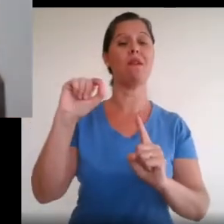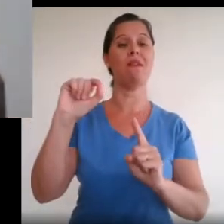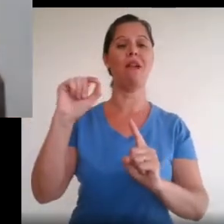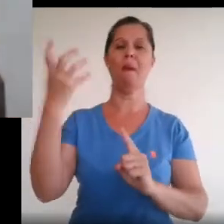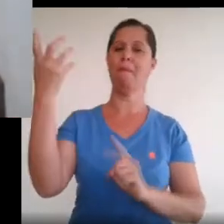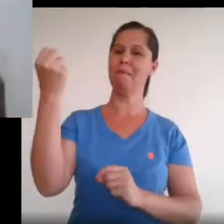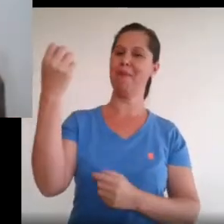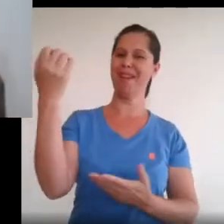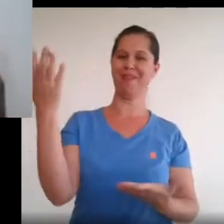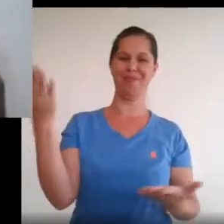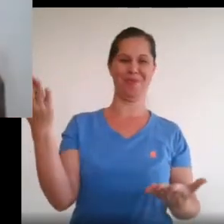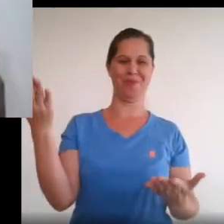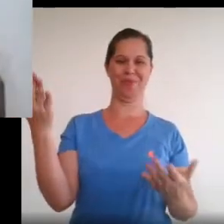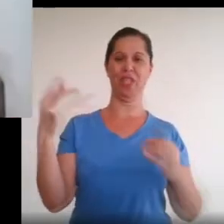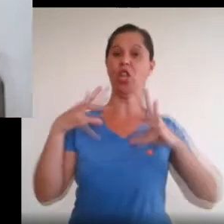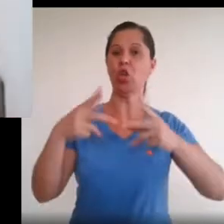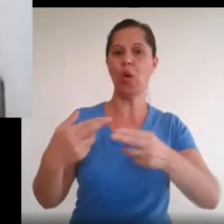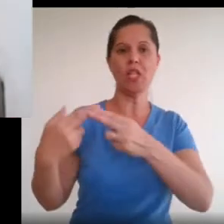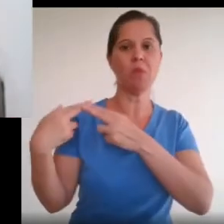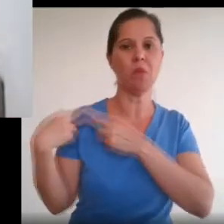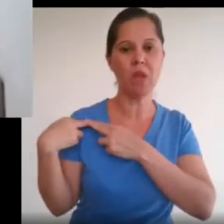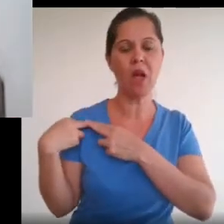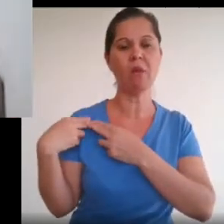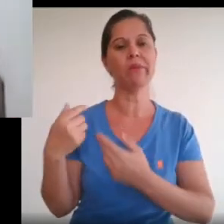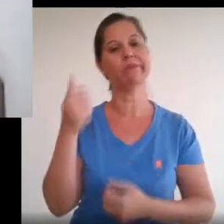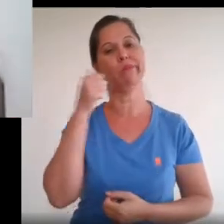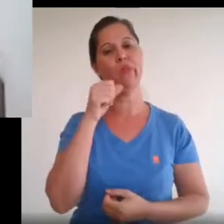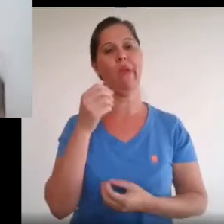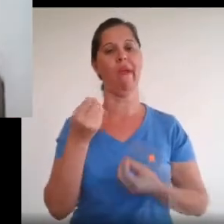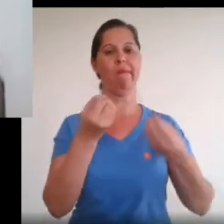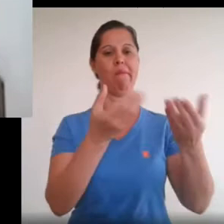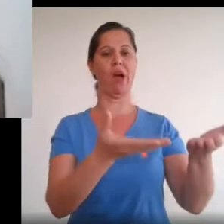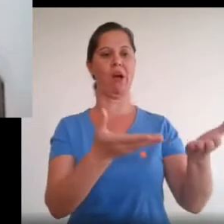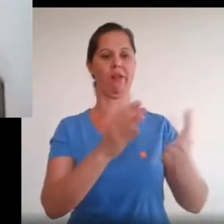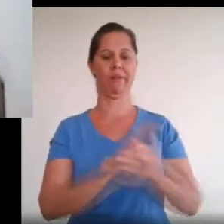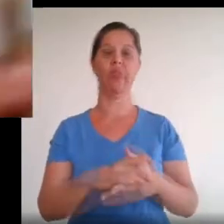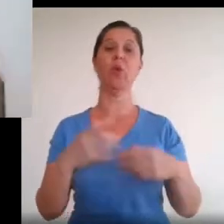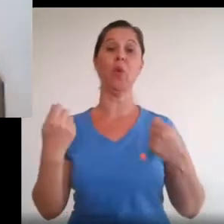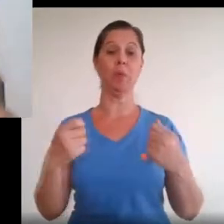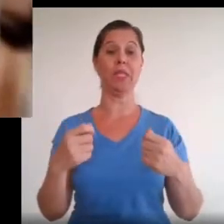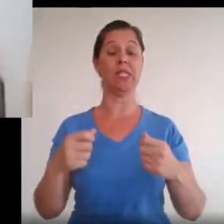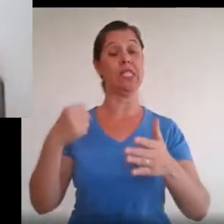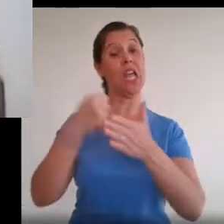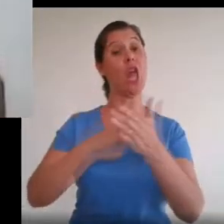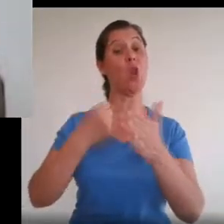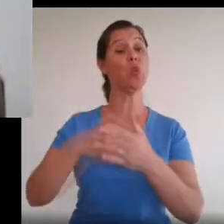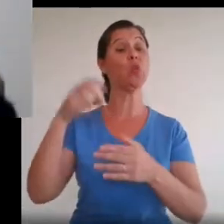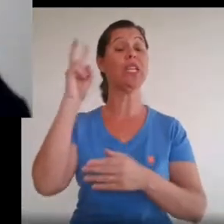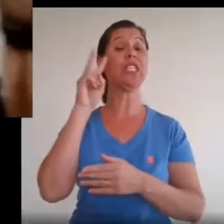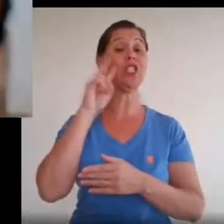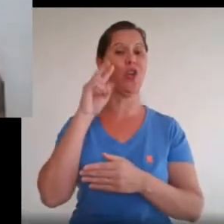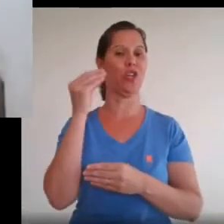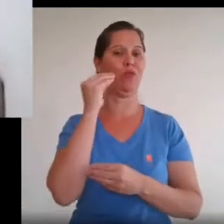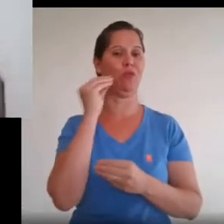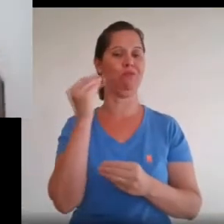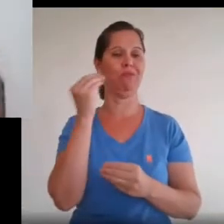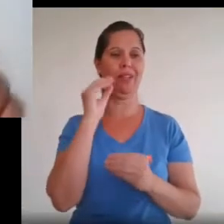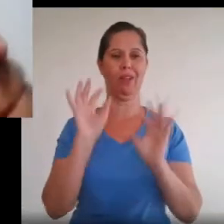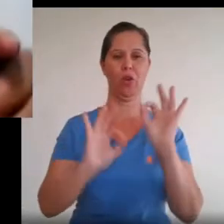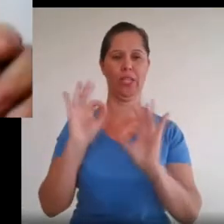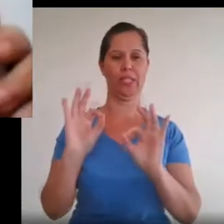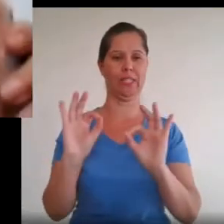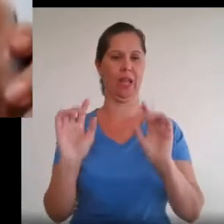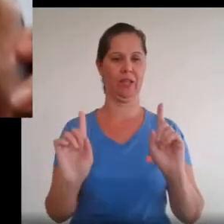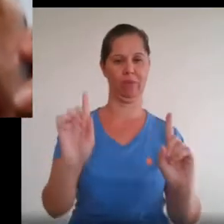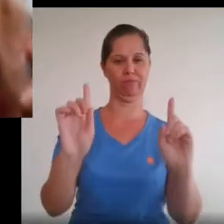da mulher, né? É assim, né? A gente tem que juntar essas 2 lutas históricas, né, gente? Deixa eu ver se eu consigo fazer direitinho